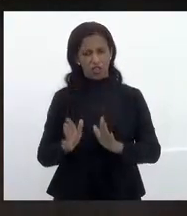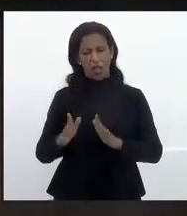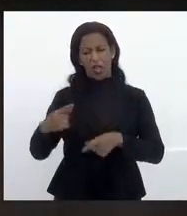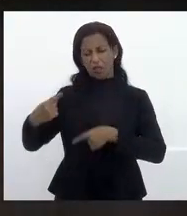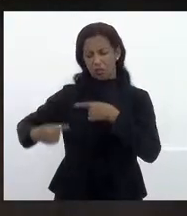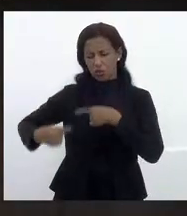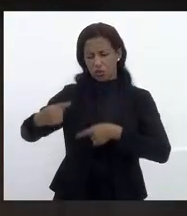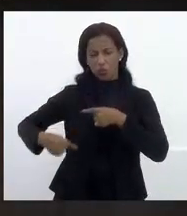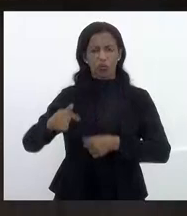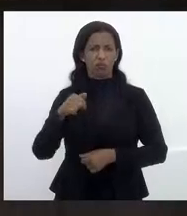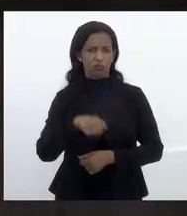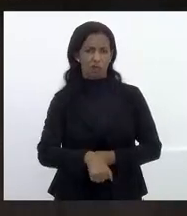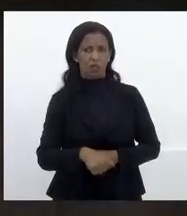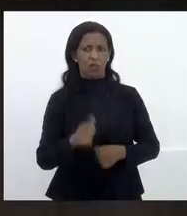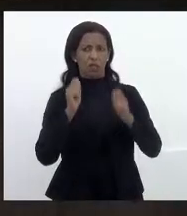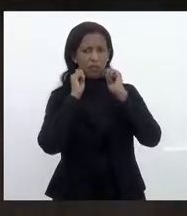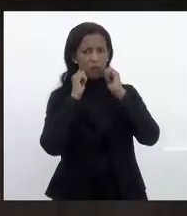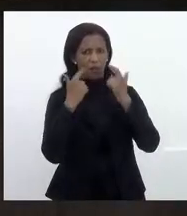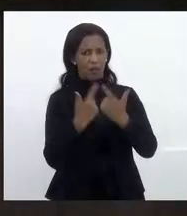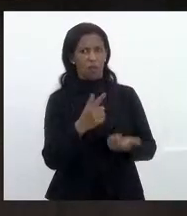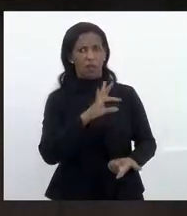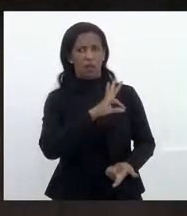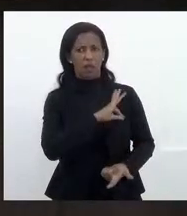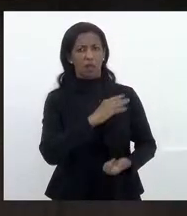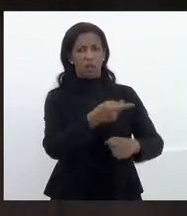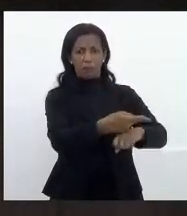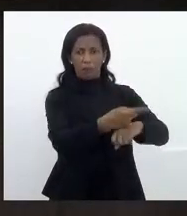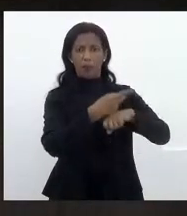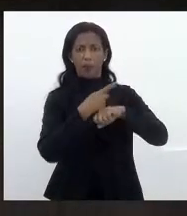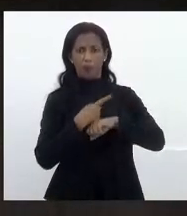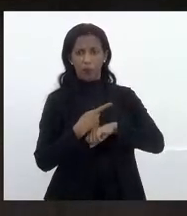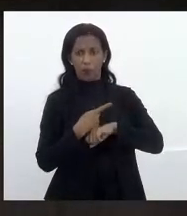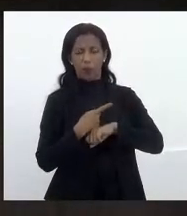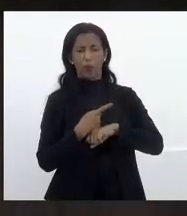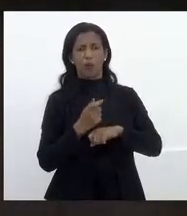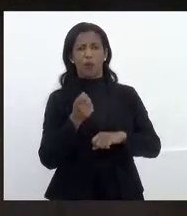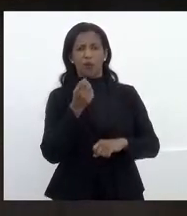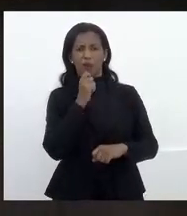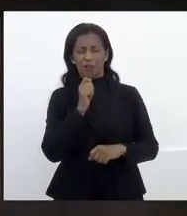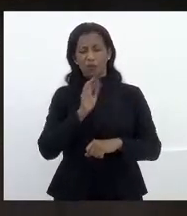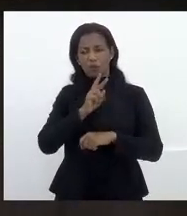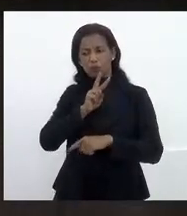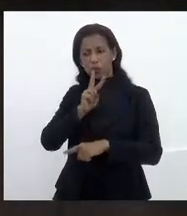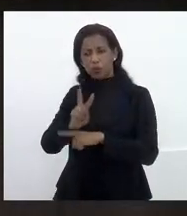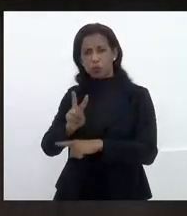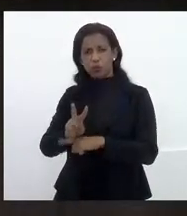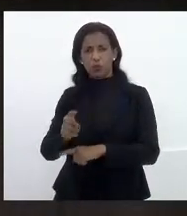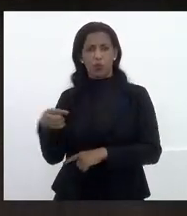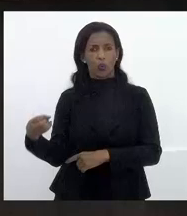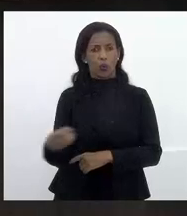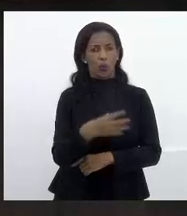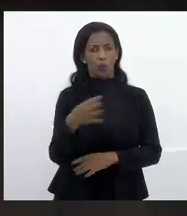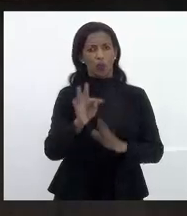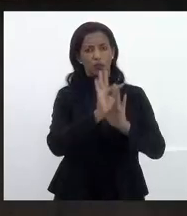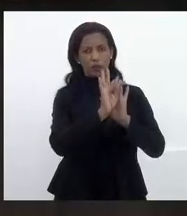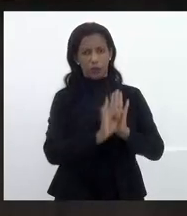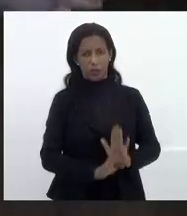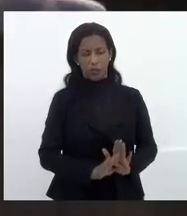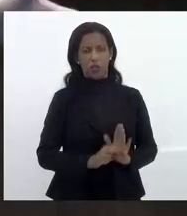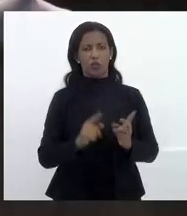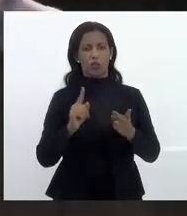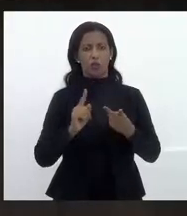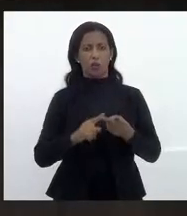debatido aqui na casa da deputada Martha Rocha quem me procurou fazendo uma defesa deste novo texto